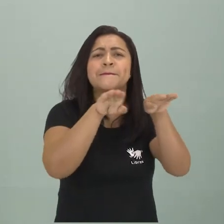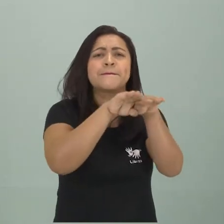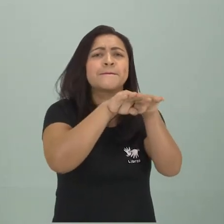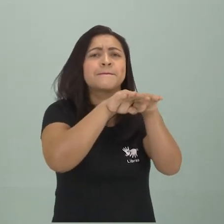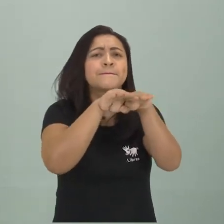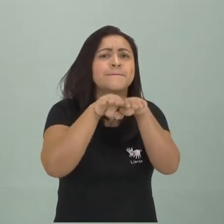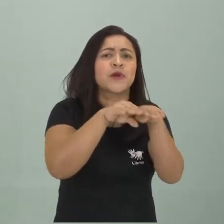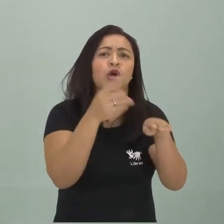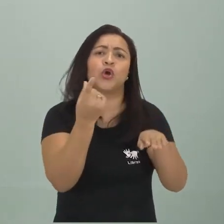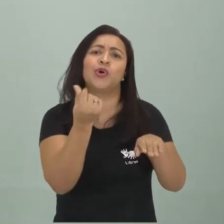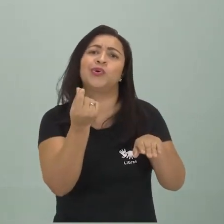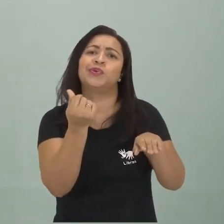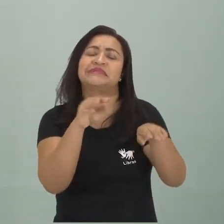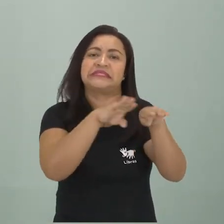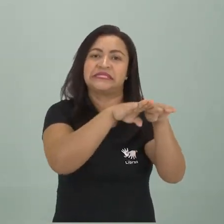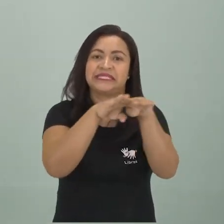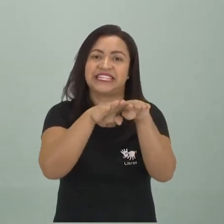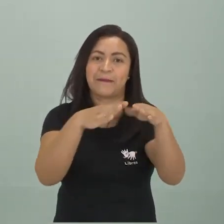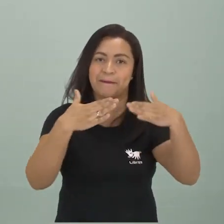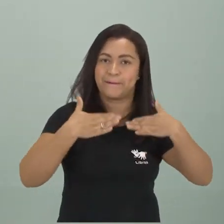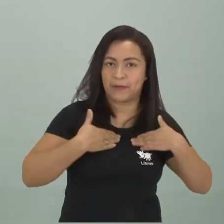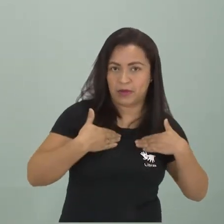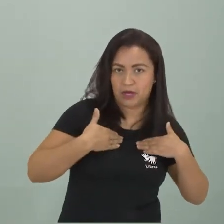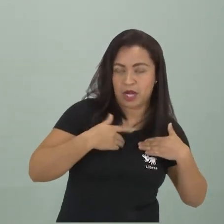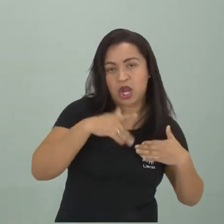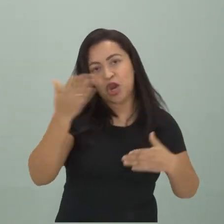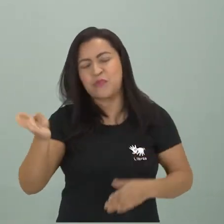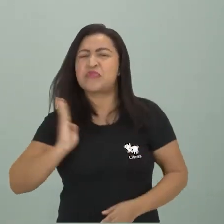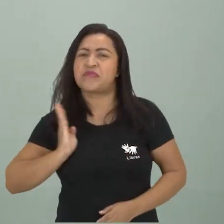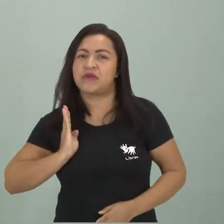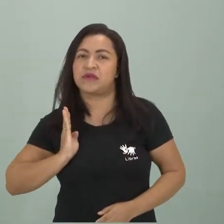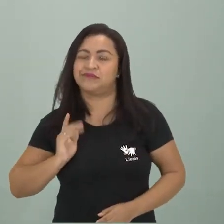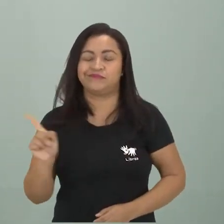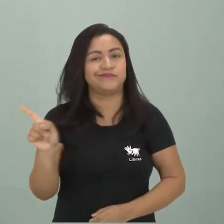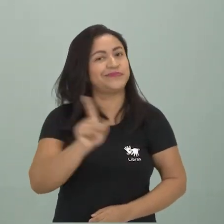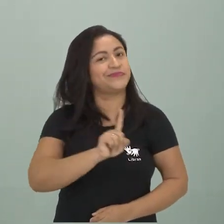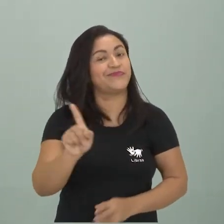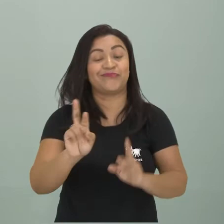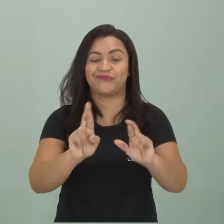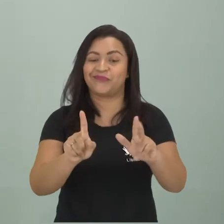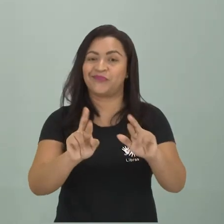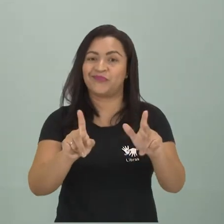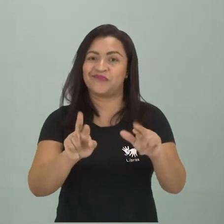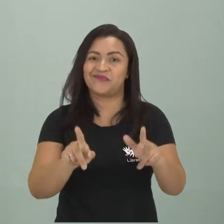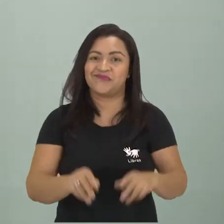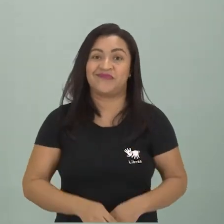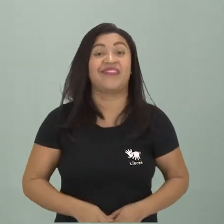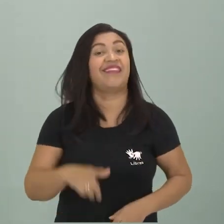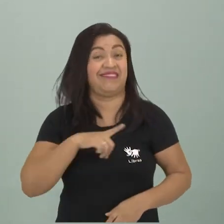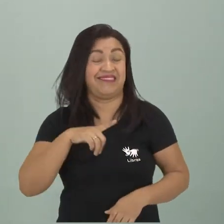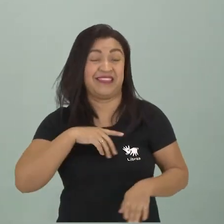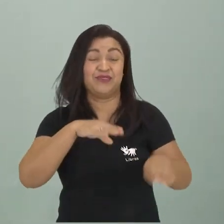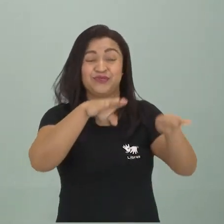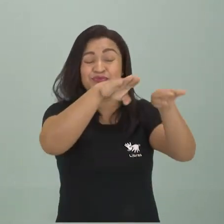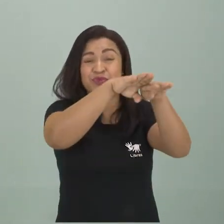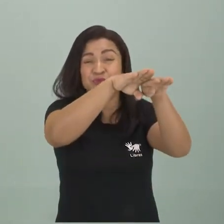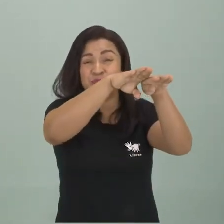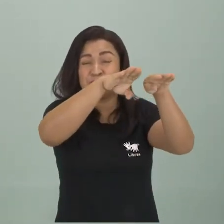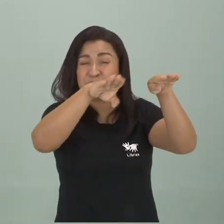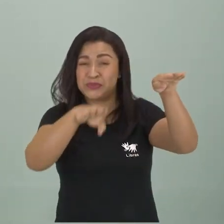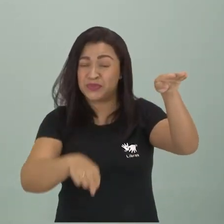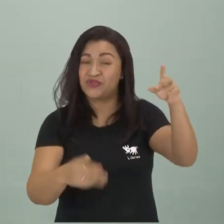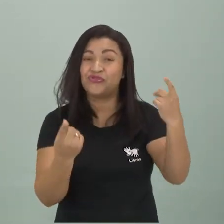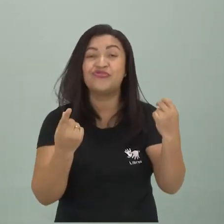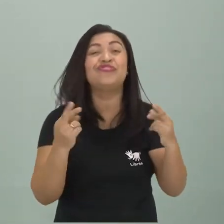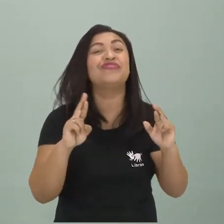meu salário? Não é. Existe uma diferença, existe um abismo gritante entre o